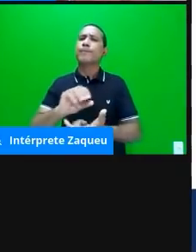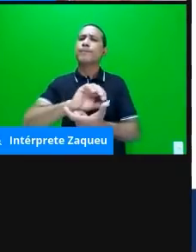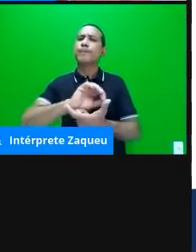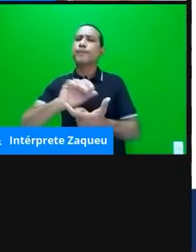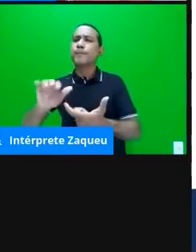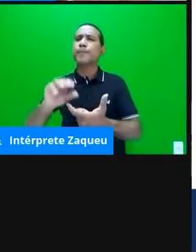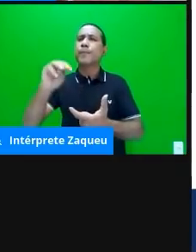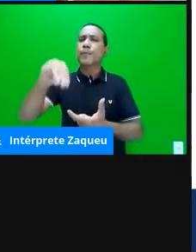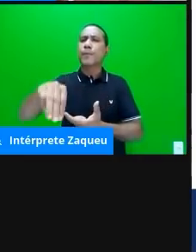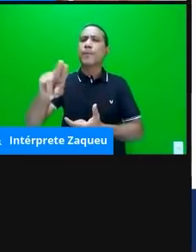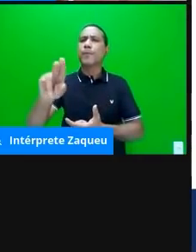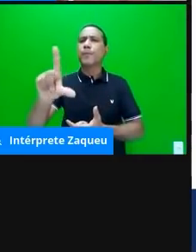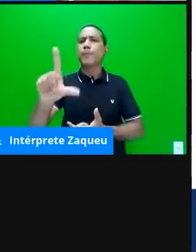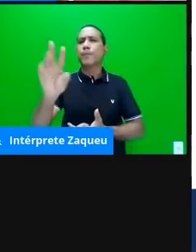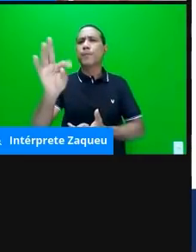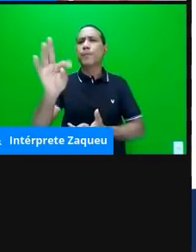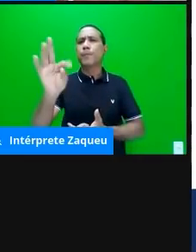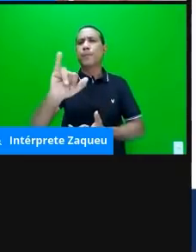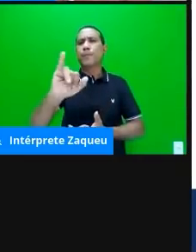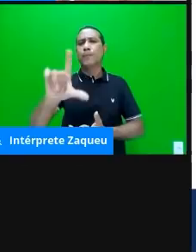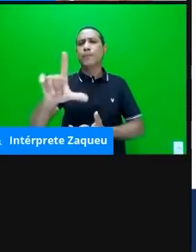nossas possibilidades